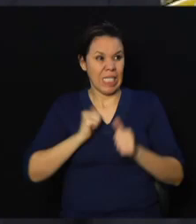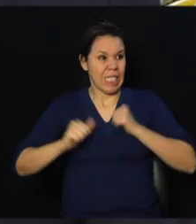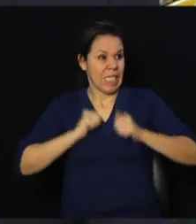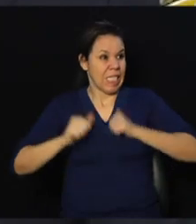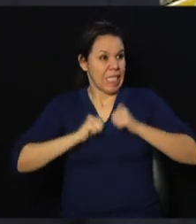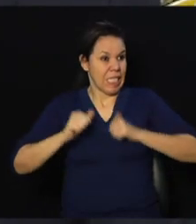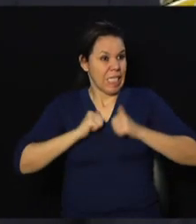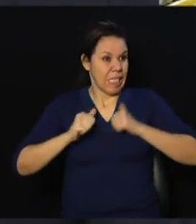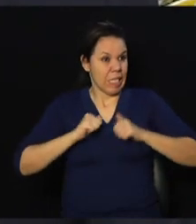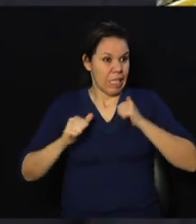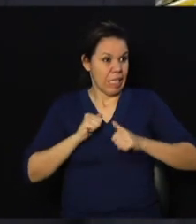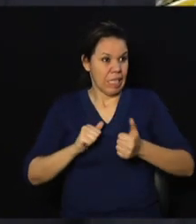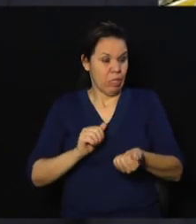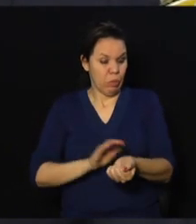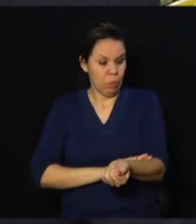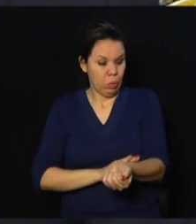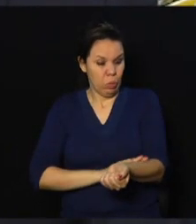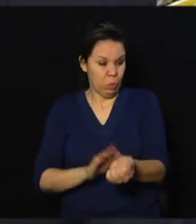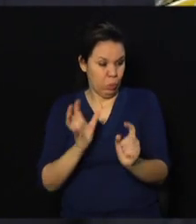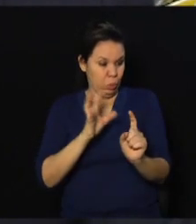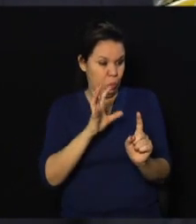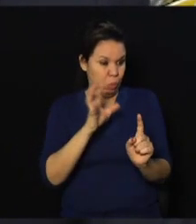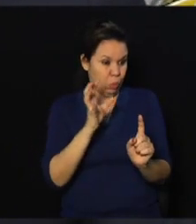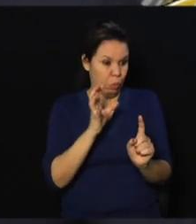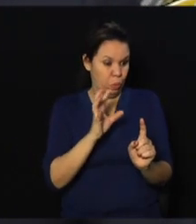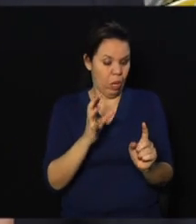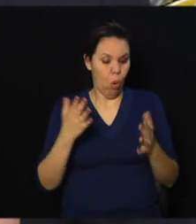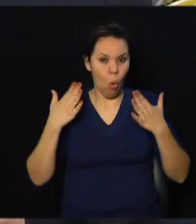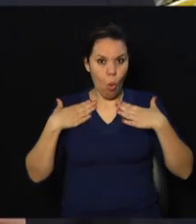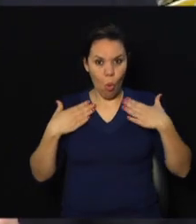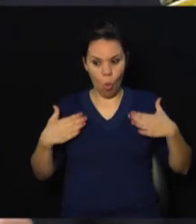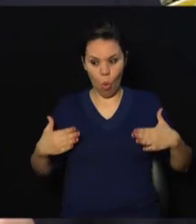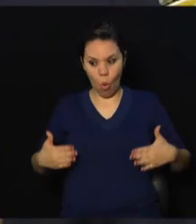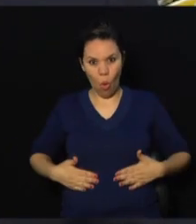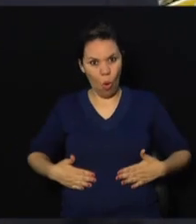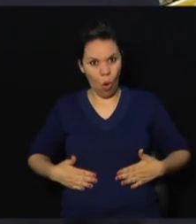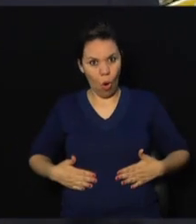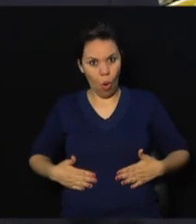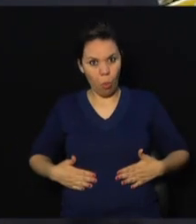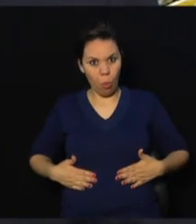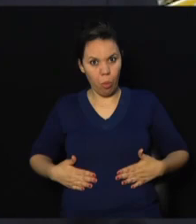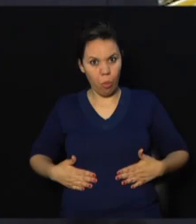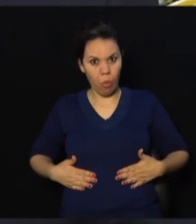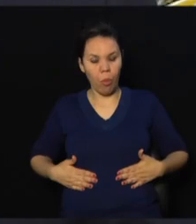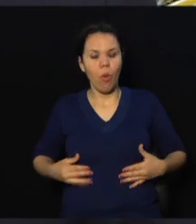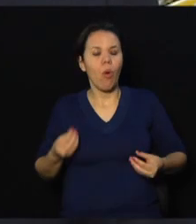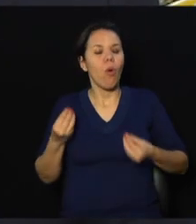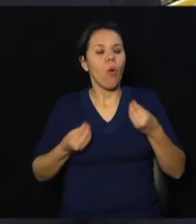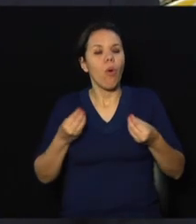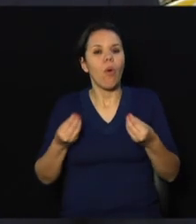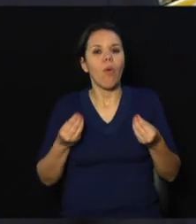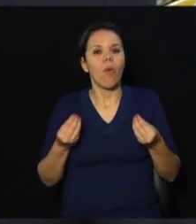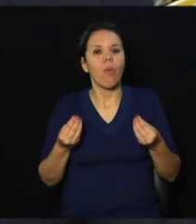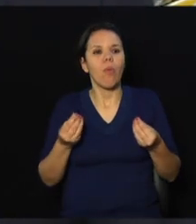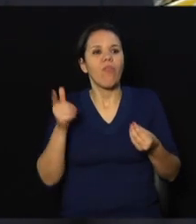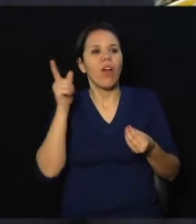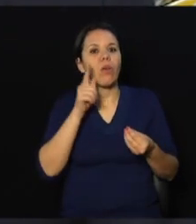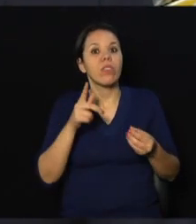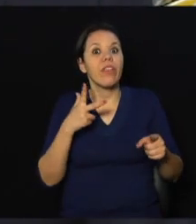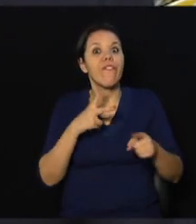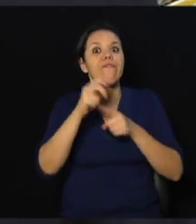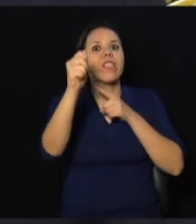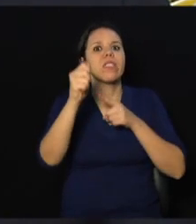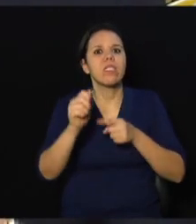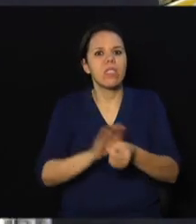alimentando estresse constante faz com que o nosso corpo, vamos falar, nos prepare para enfrentar o estresse. E uma das substâncias que é muito